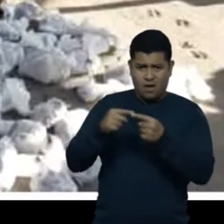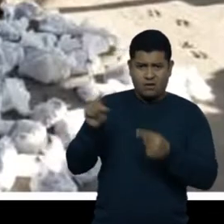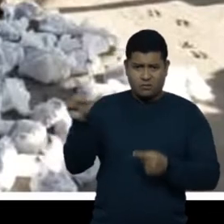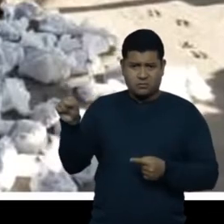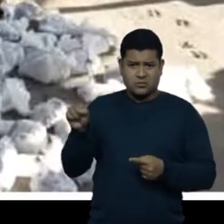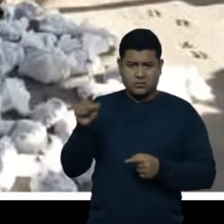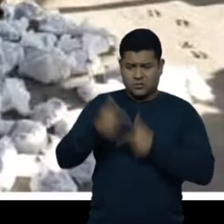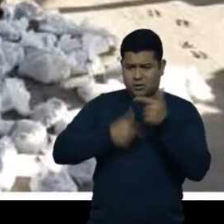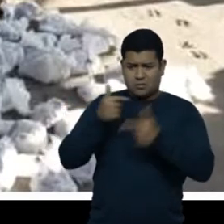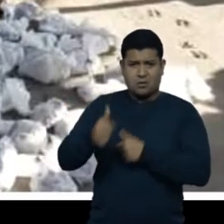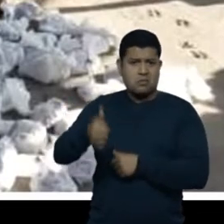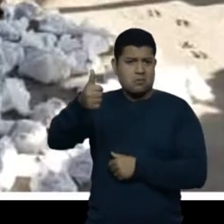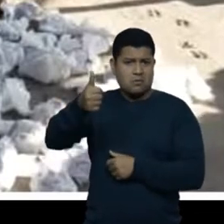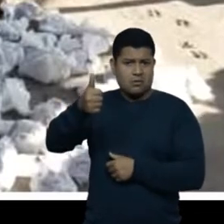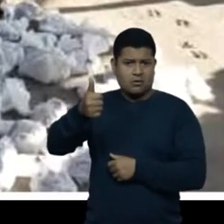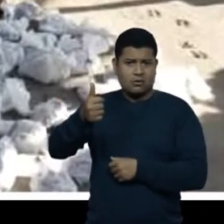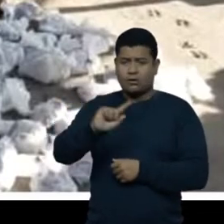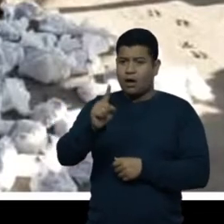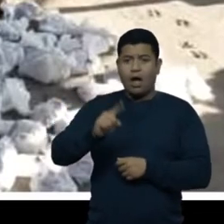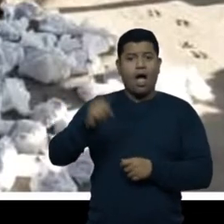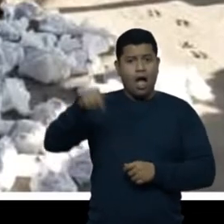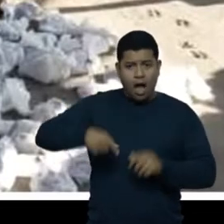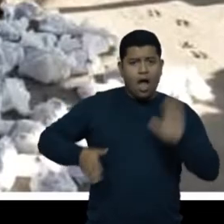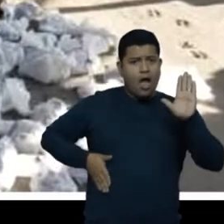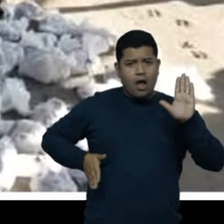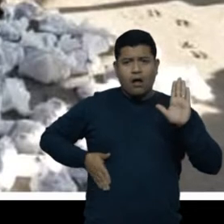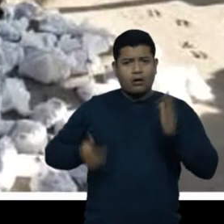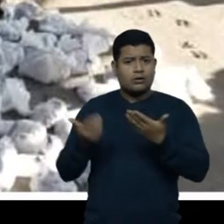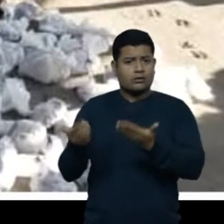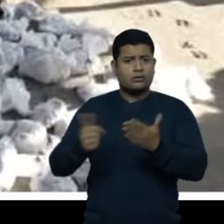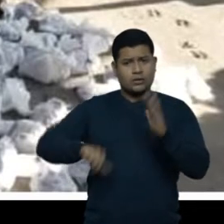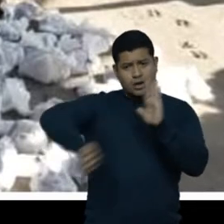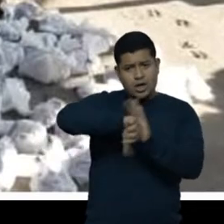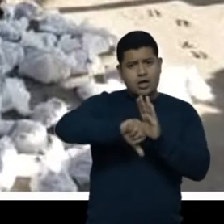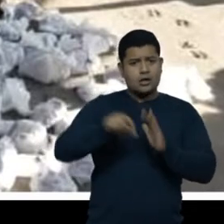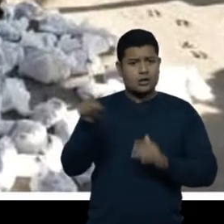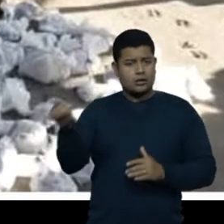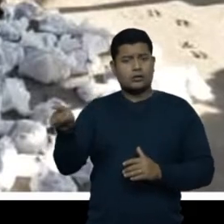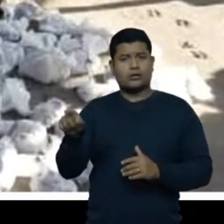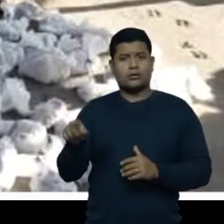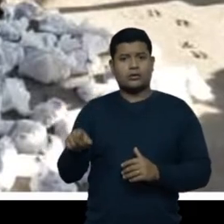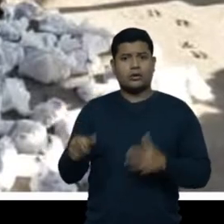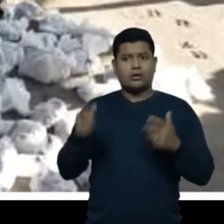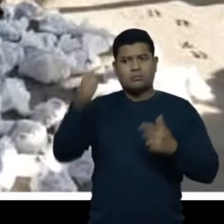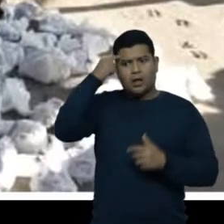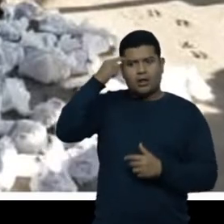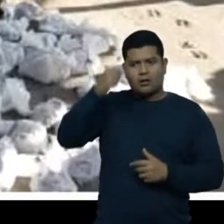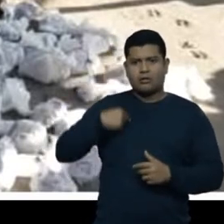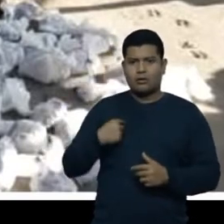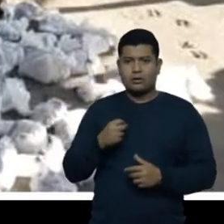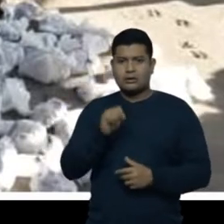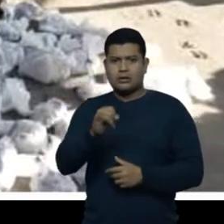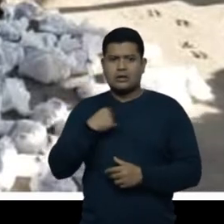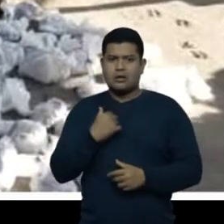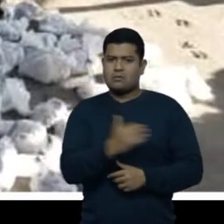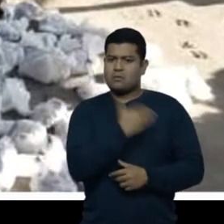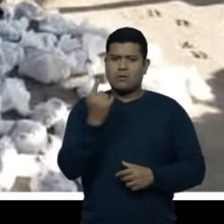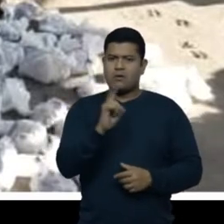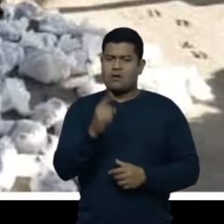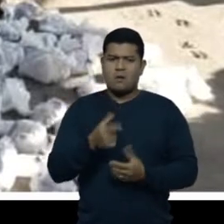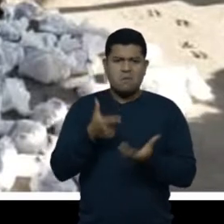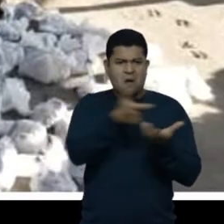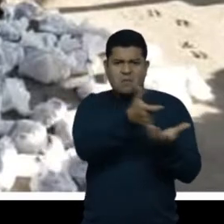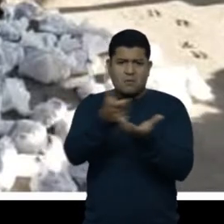está lá para matar ou morrer. E aí o policial vai cumprir a sua missão